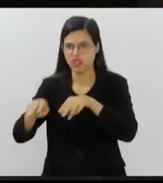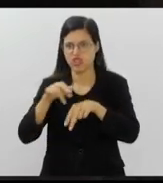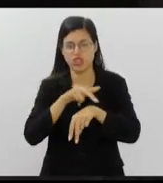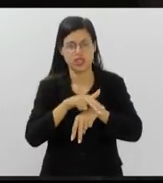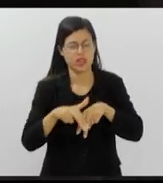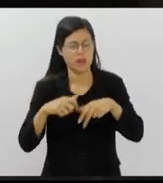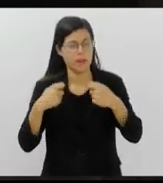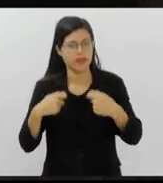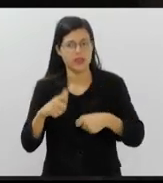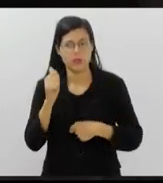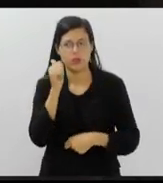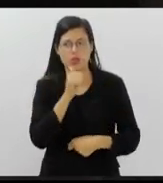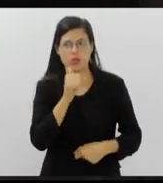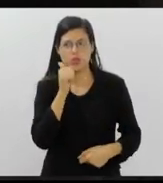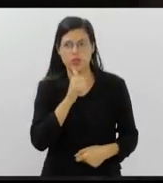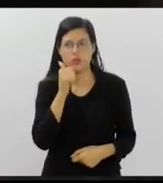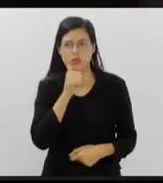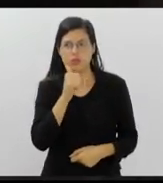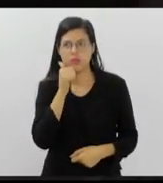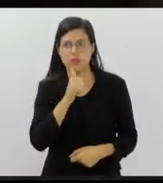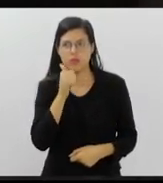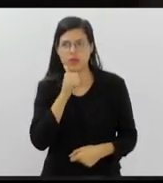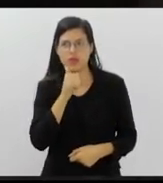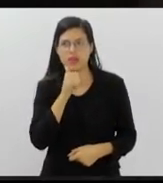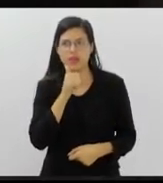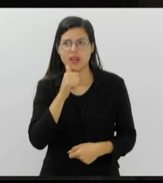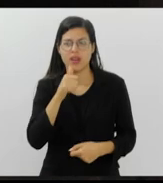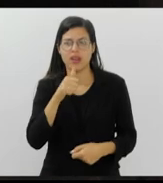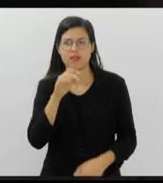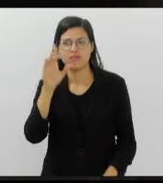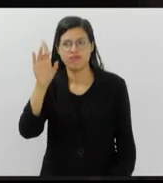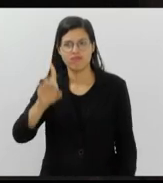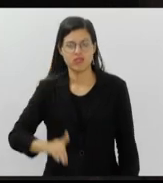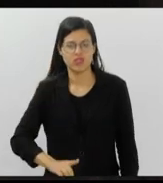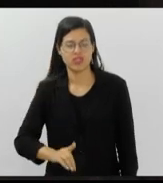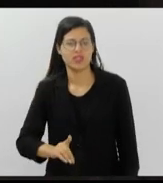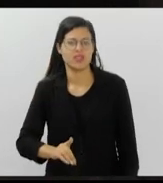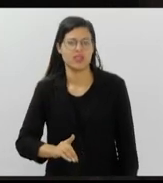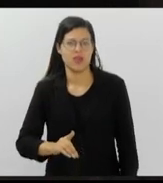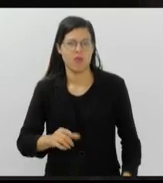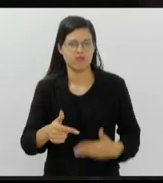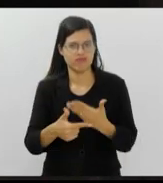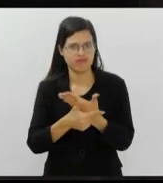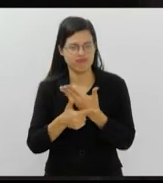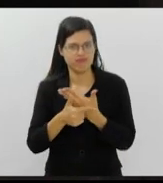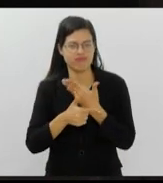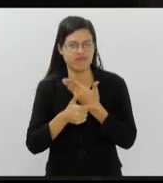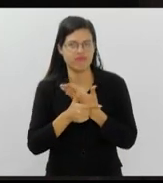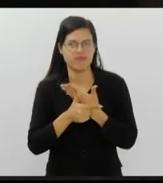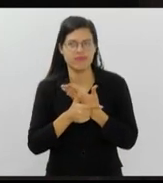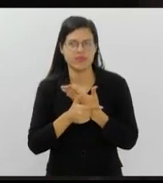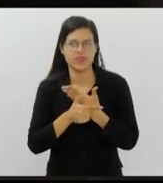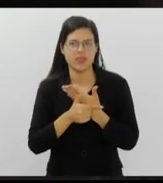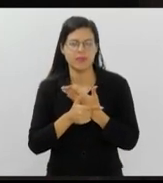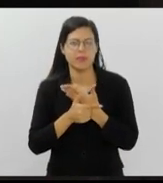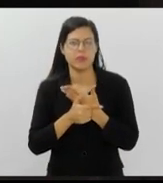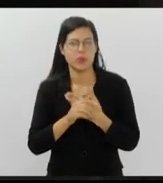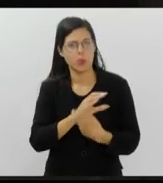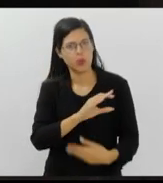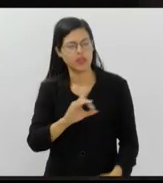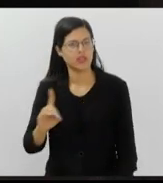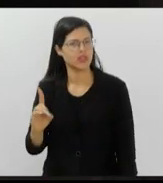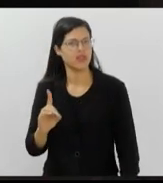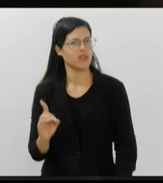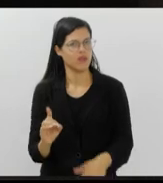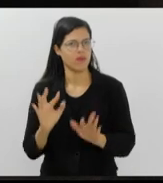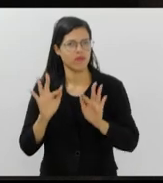mulheres atuando em cargo de direção e de comando. Eu já vou encerrar a minha fala